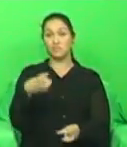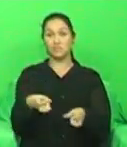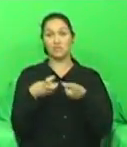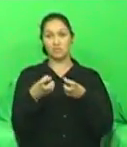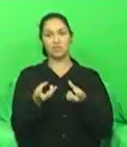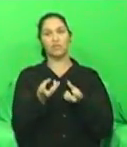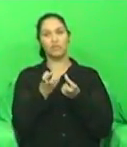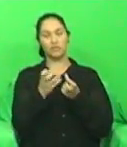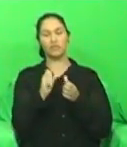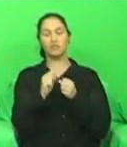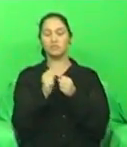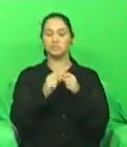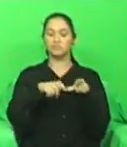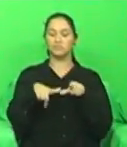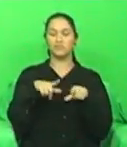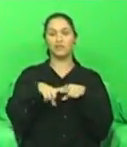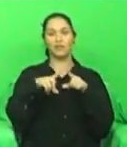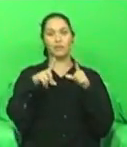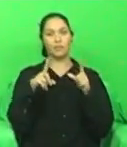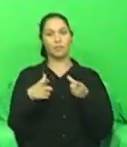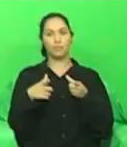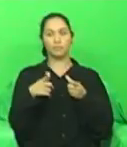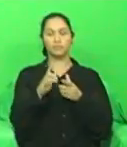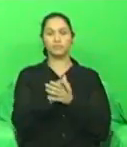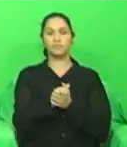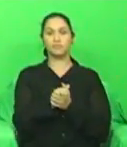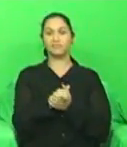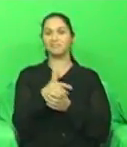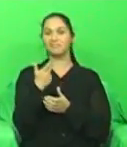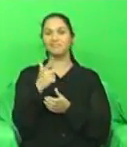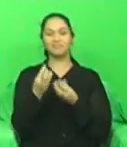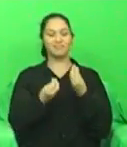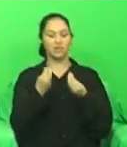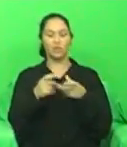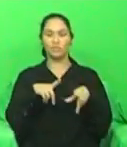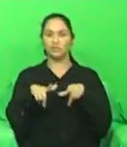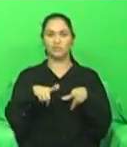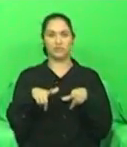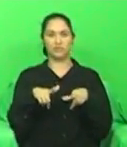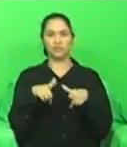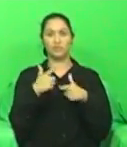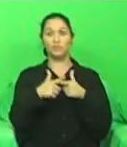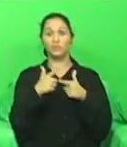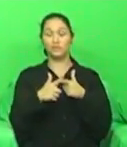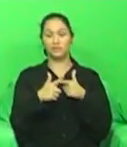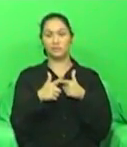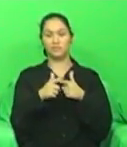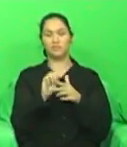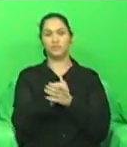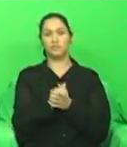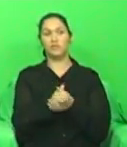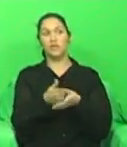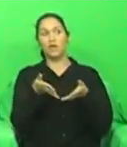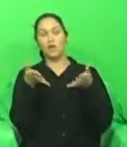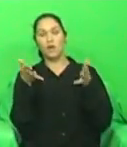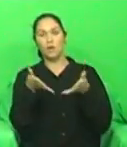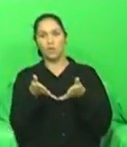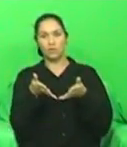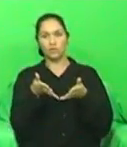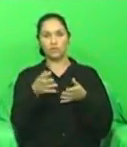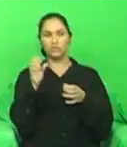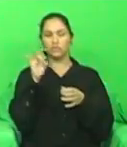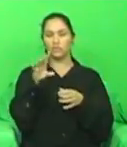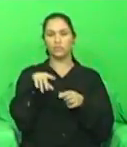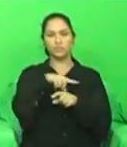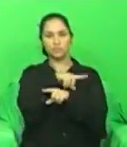ele está desamparado em termos de condições de trabalho porque hoje pra você ter uma idéia nós